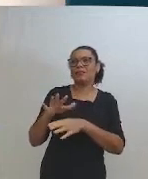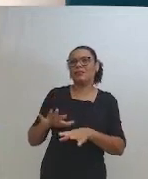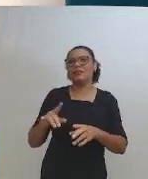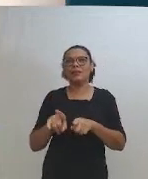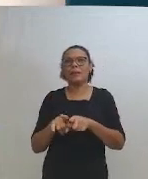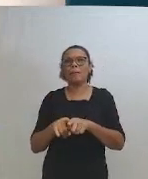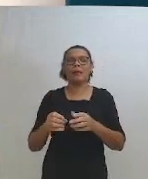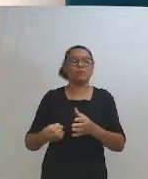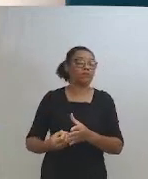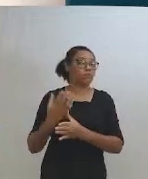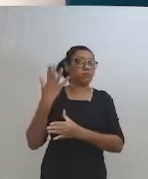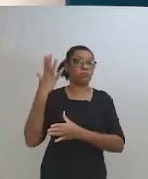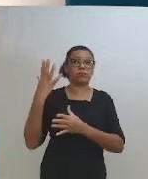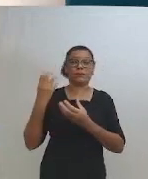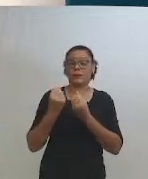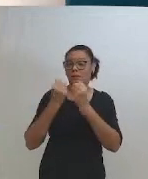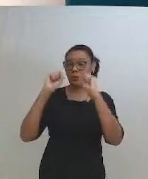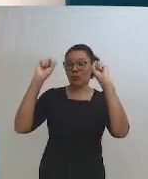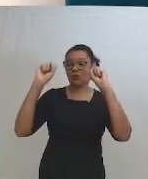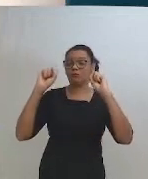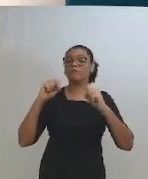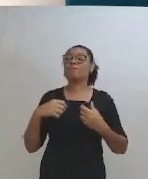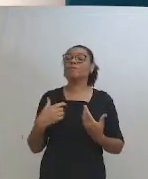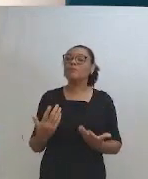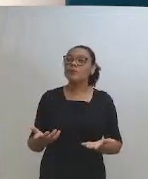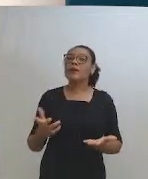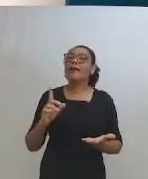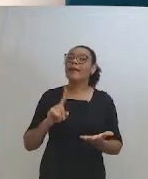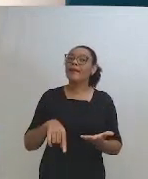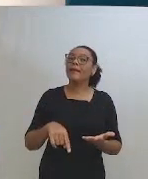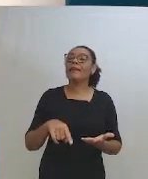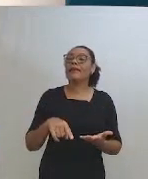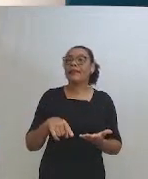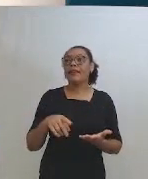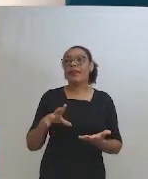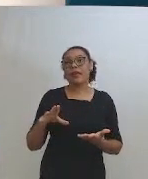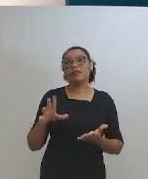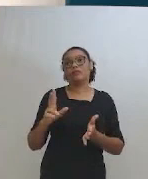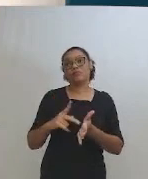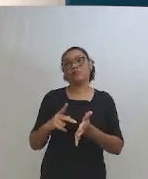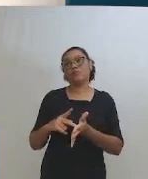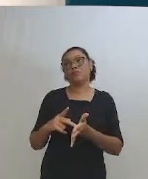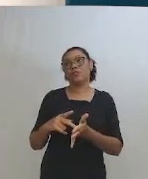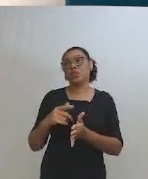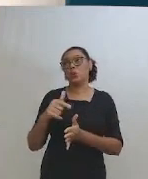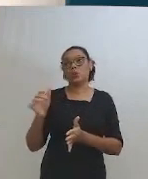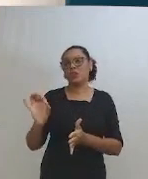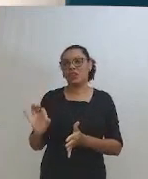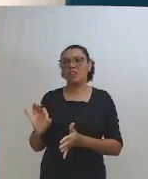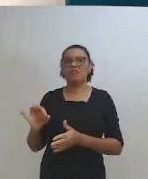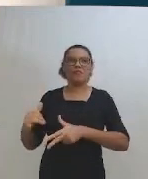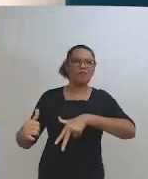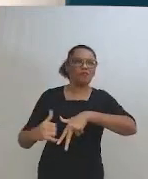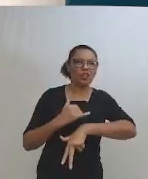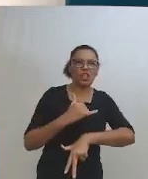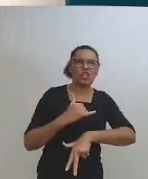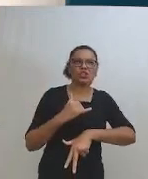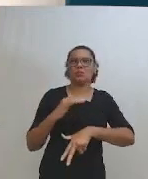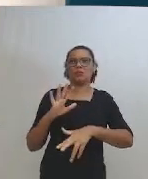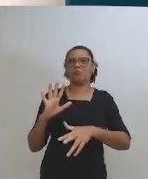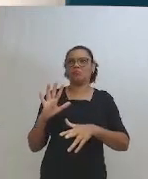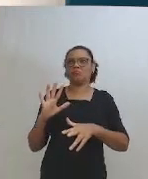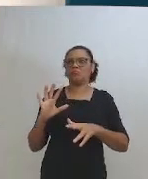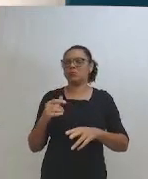que evidencia a ameaça, mas não deve ter tido nenhuma vítima concreta dessa grave ameaça.